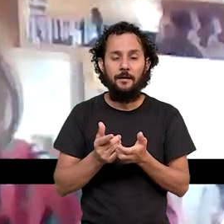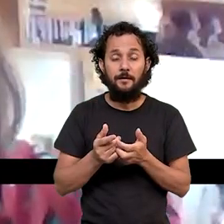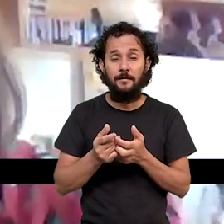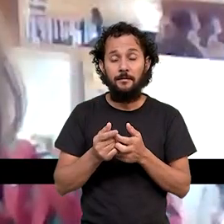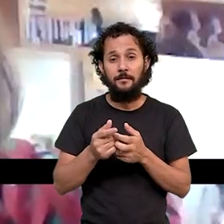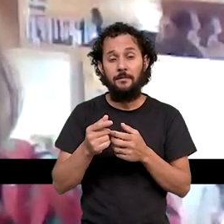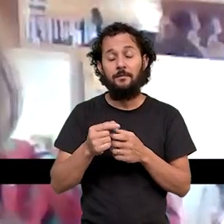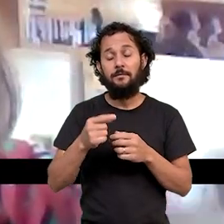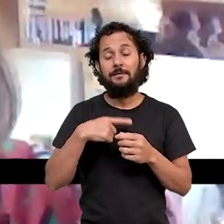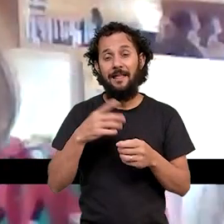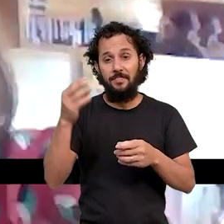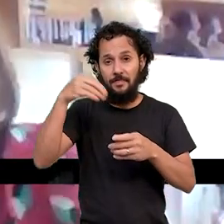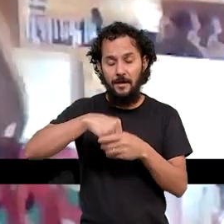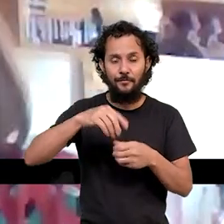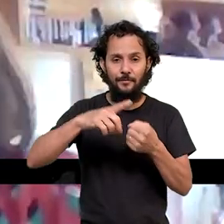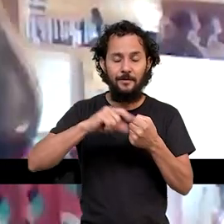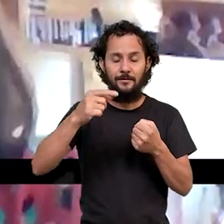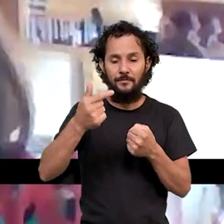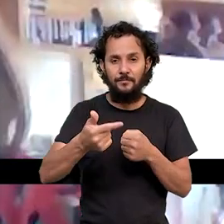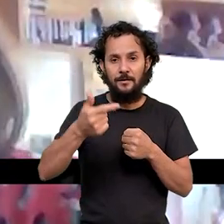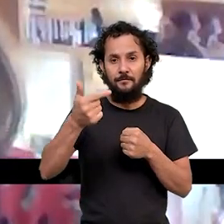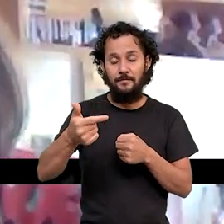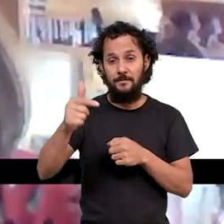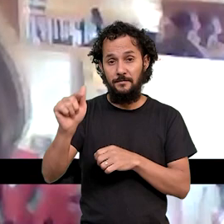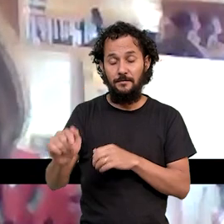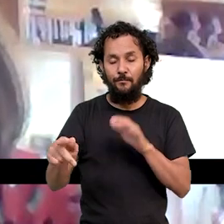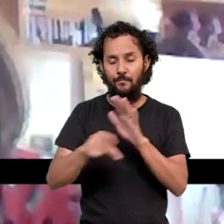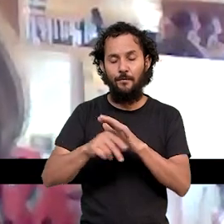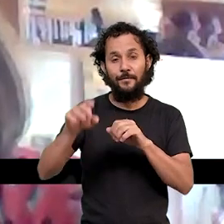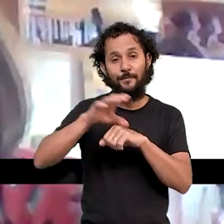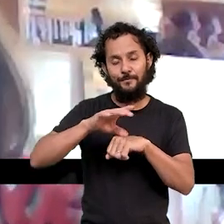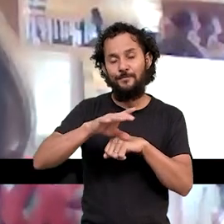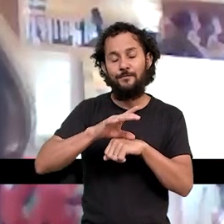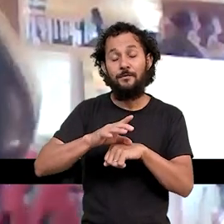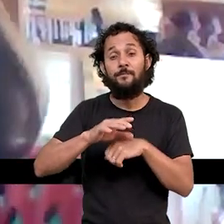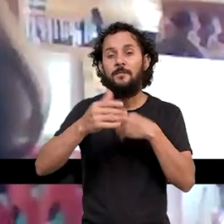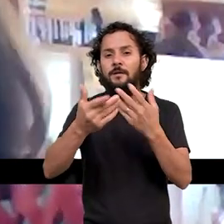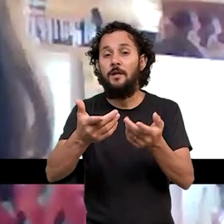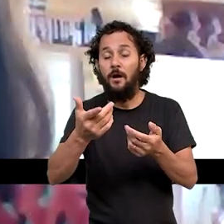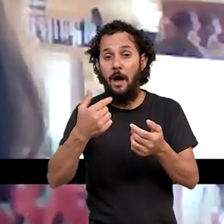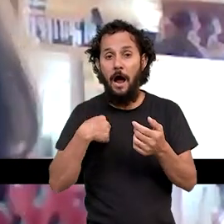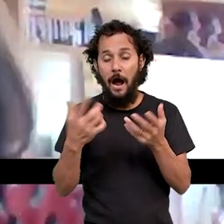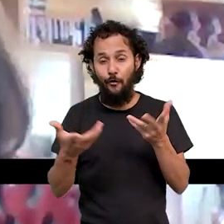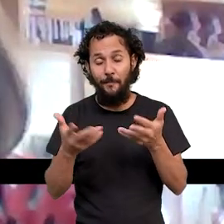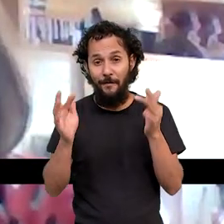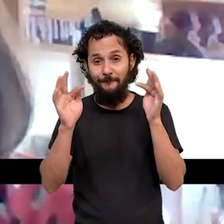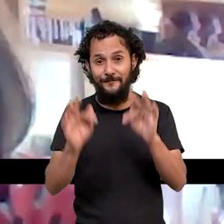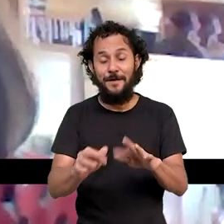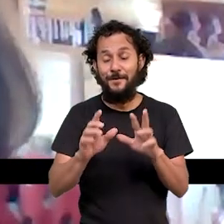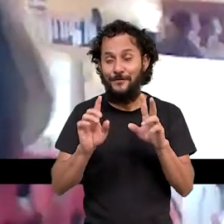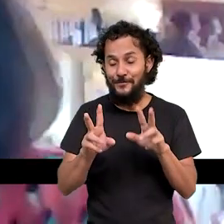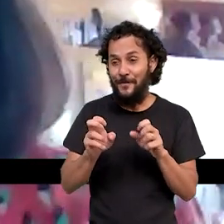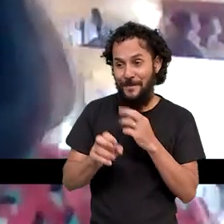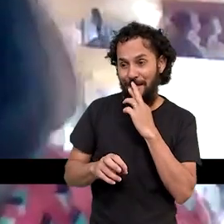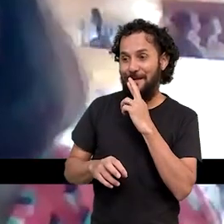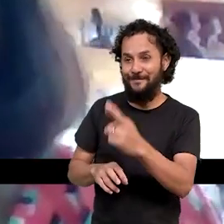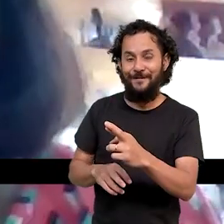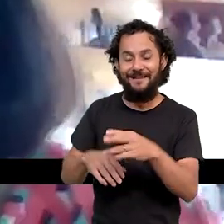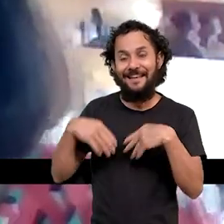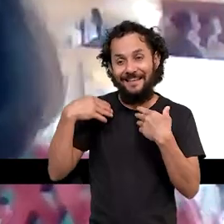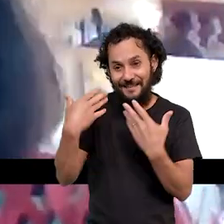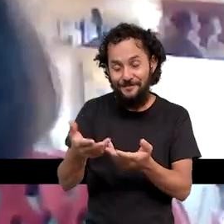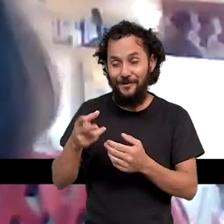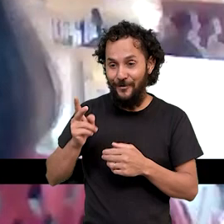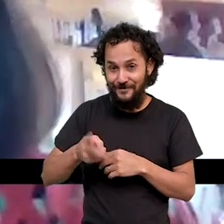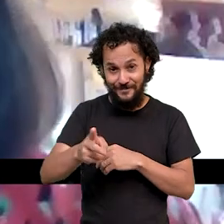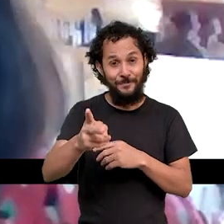o que está determinado no artigo 227 da Constituição. Então, para eu finalizar a resposta, Adriana, e para a partir daí